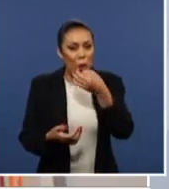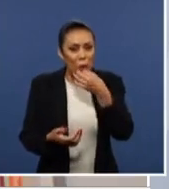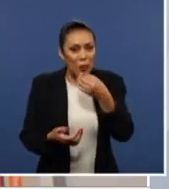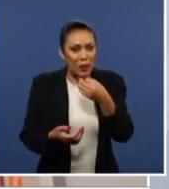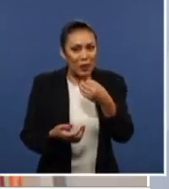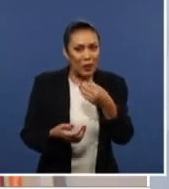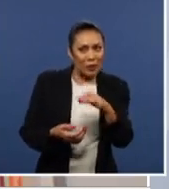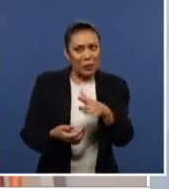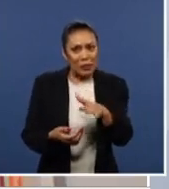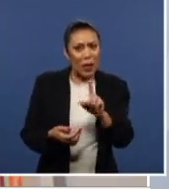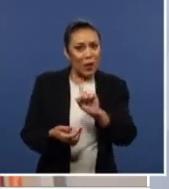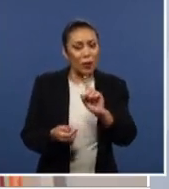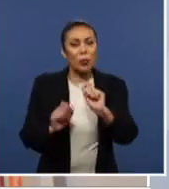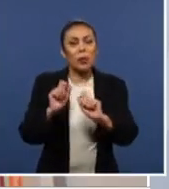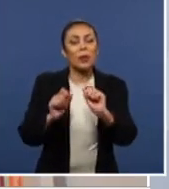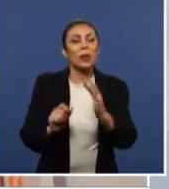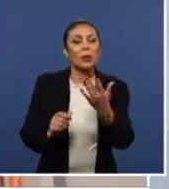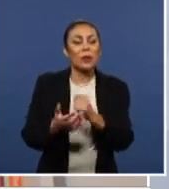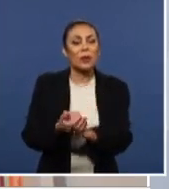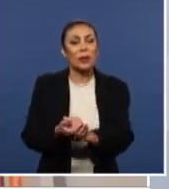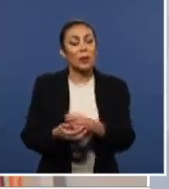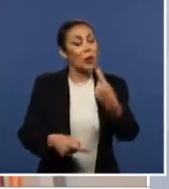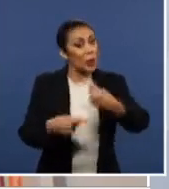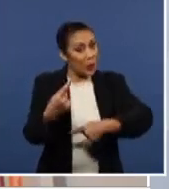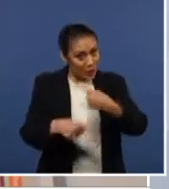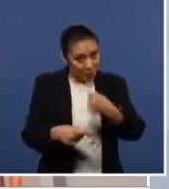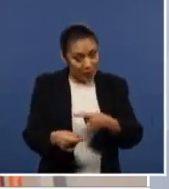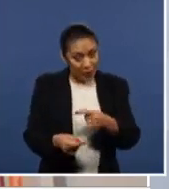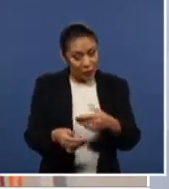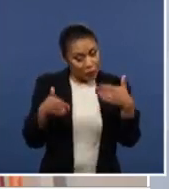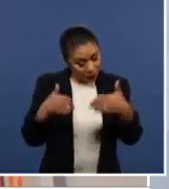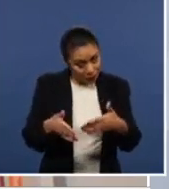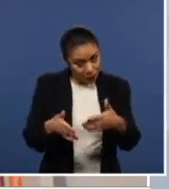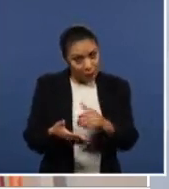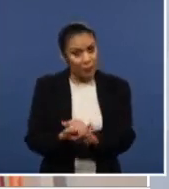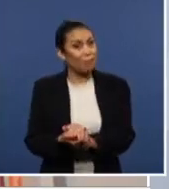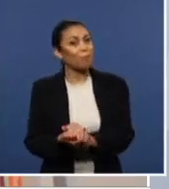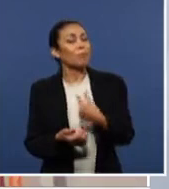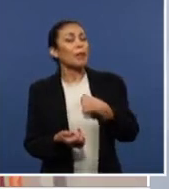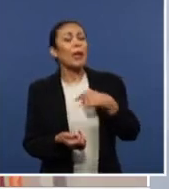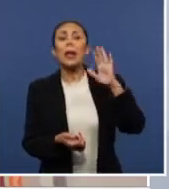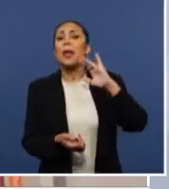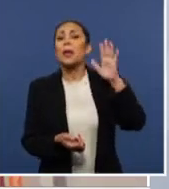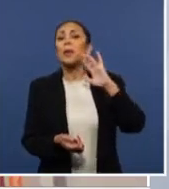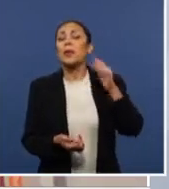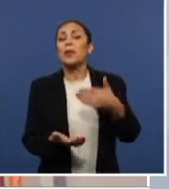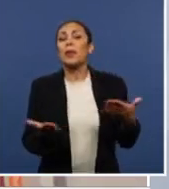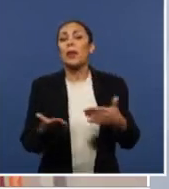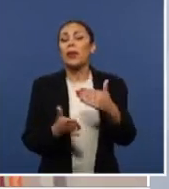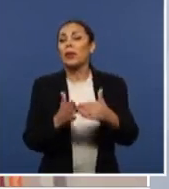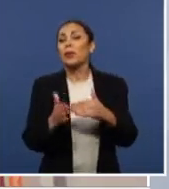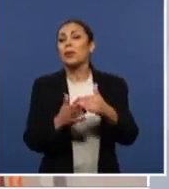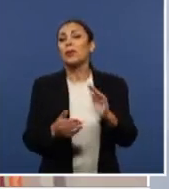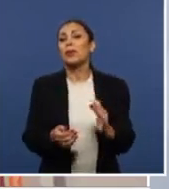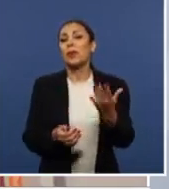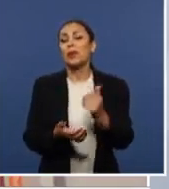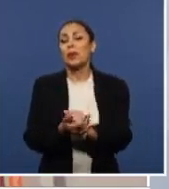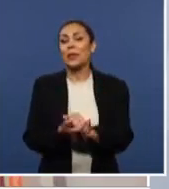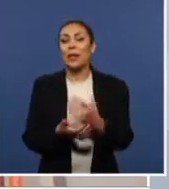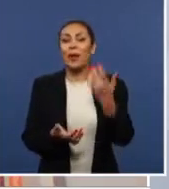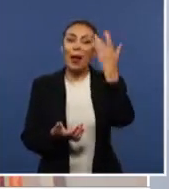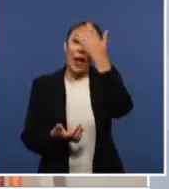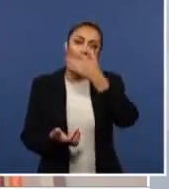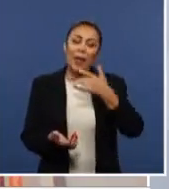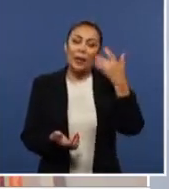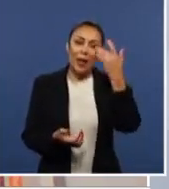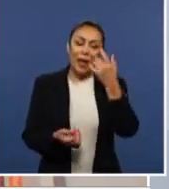que aconteceu. É, no debate em si, imagino que diante de tudo que aconteceu, o Haddad vai